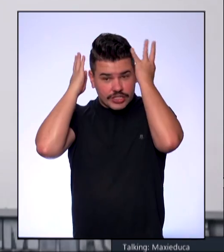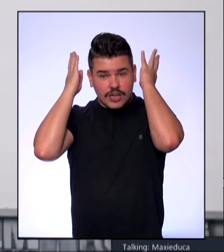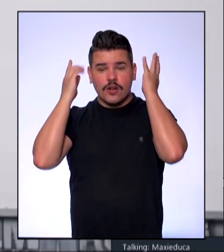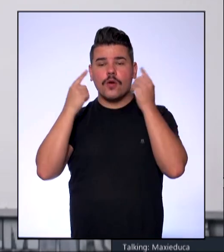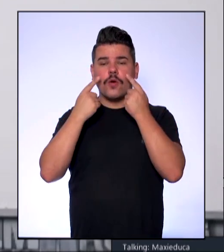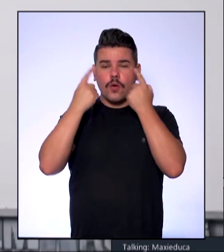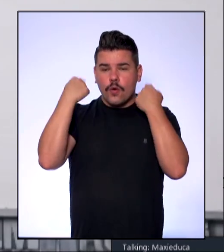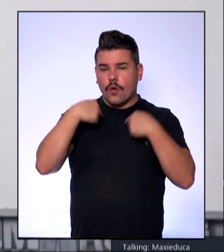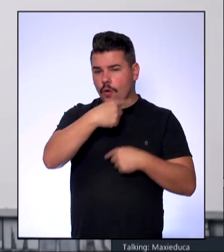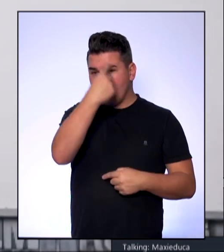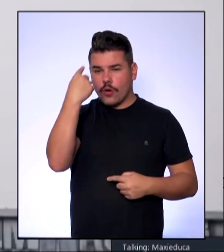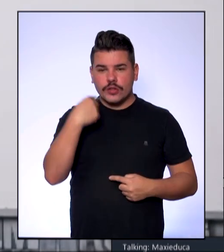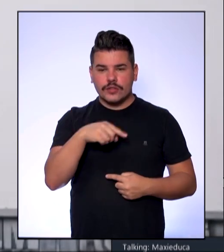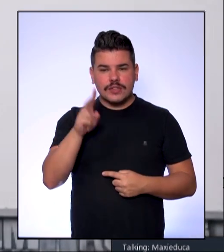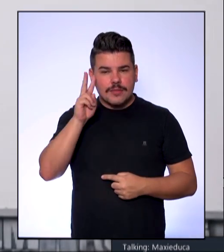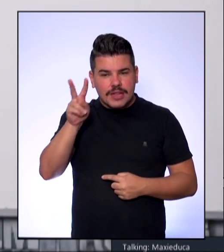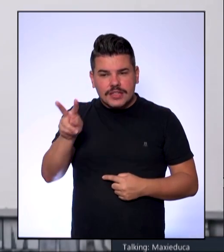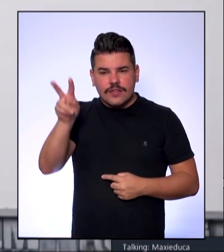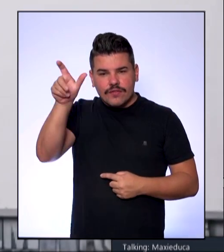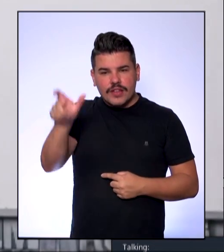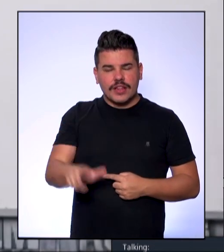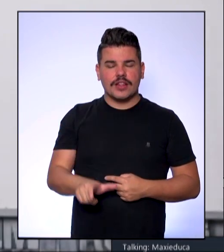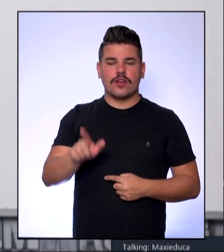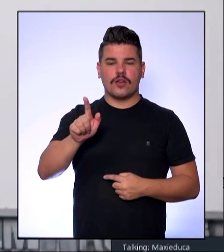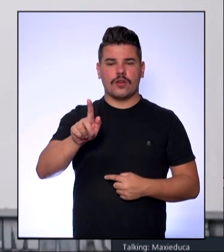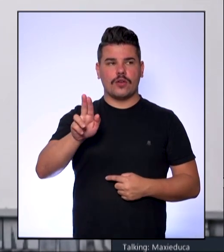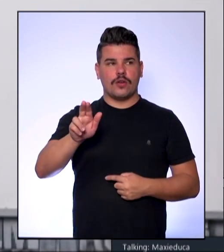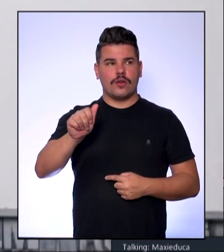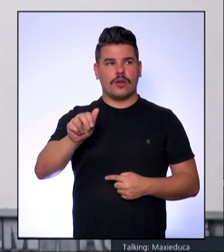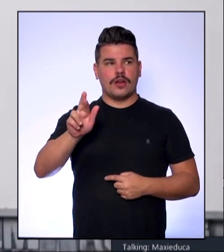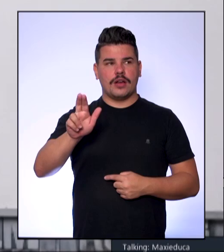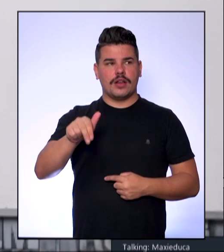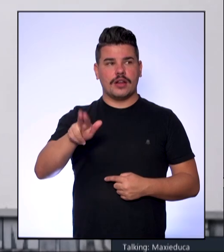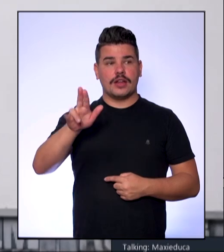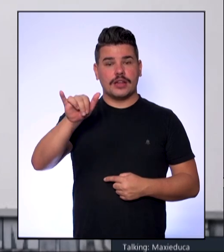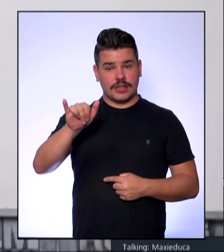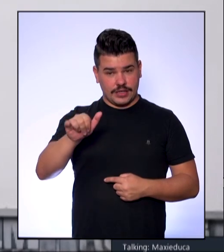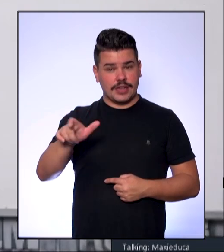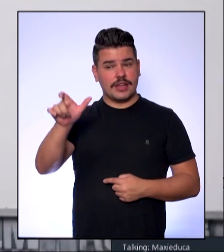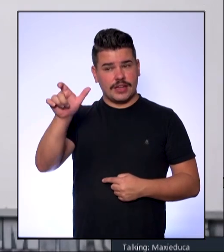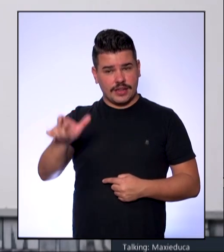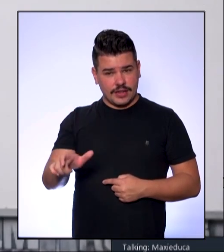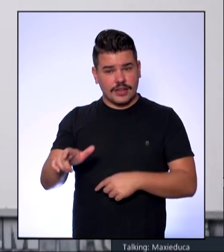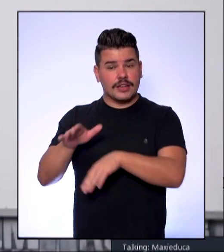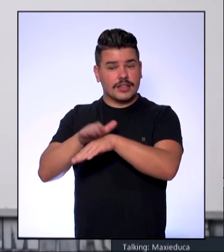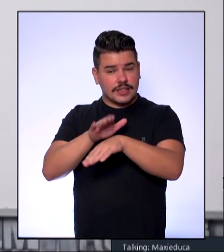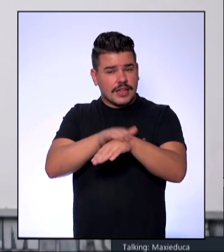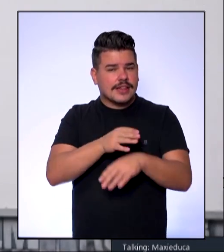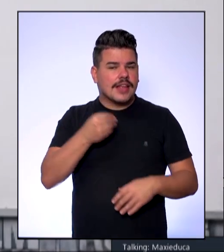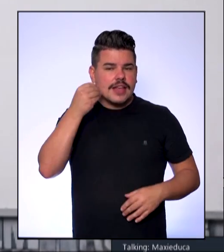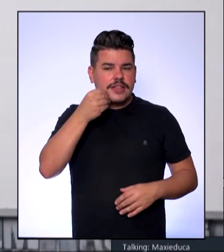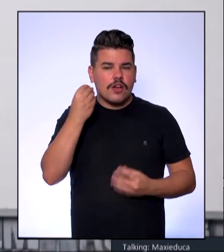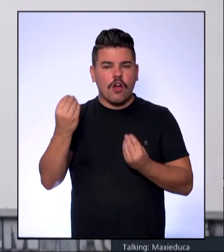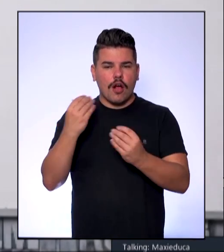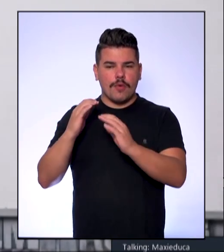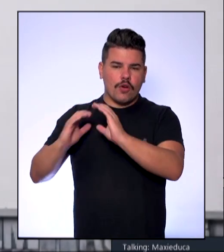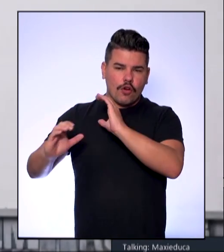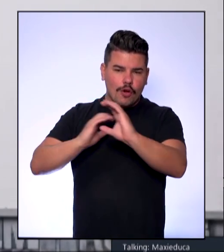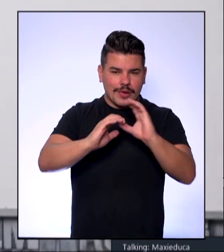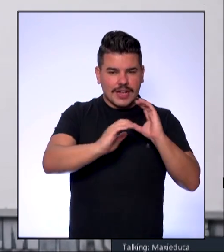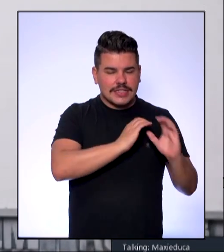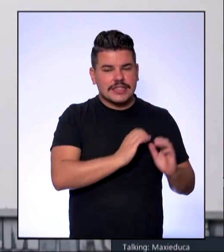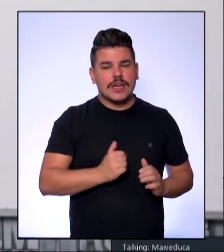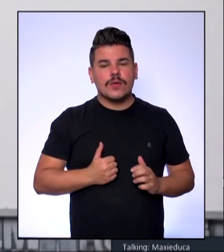quando você pensa no Guarani, né, que é uma das formas de comunicação de